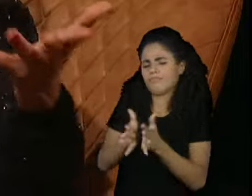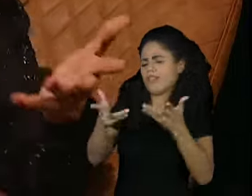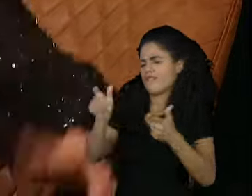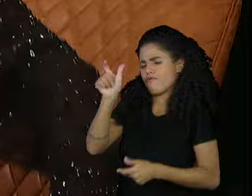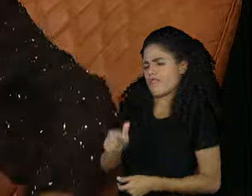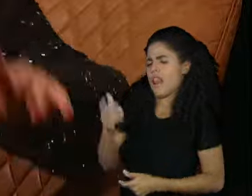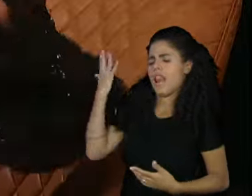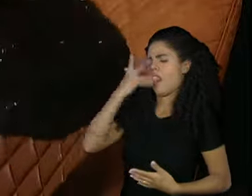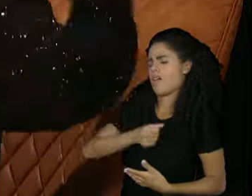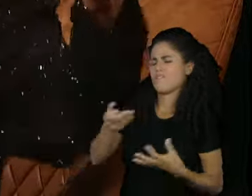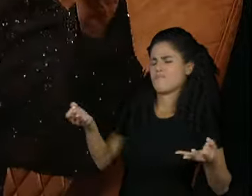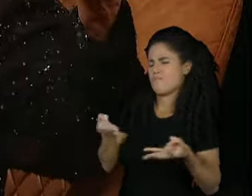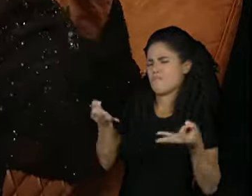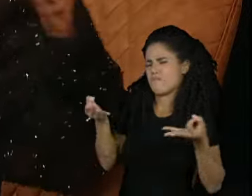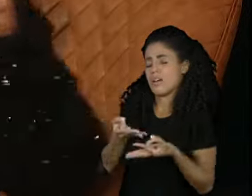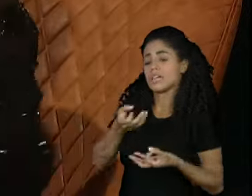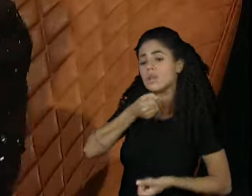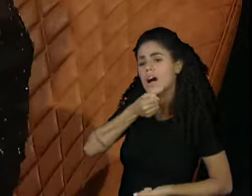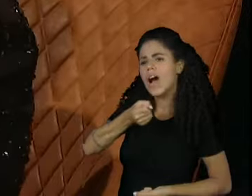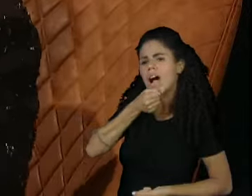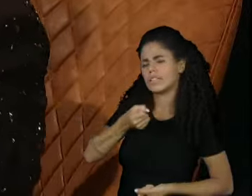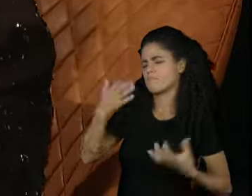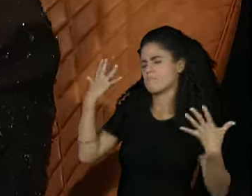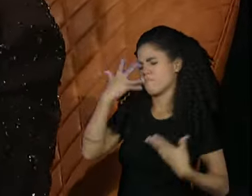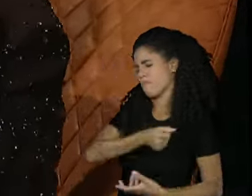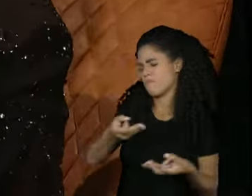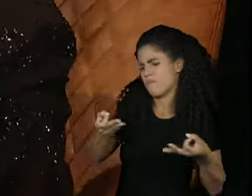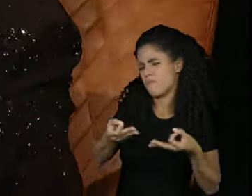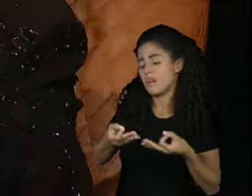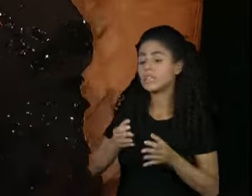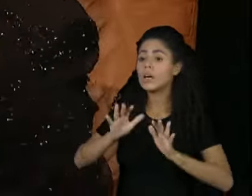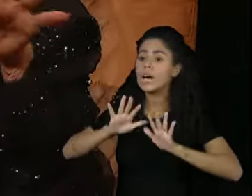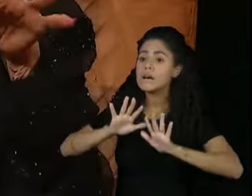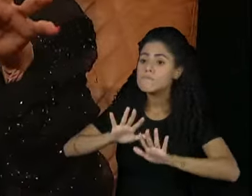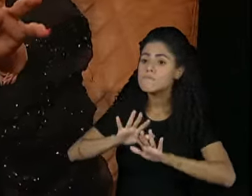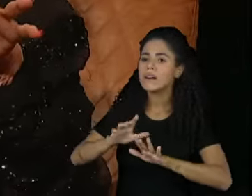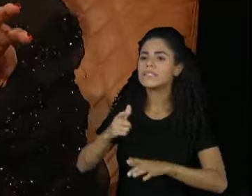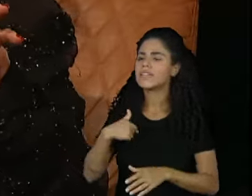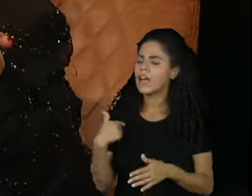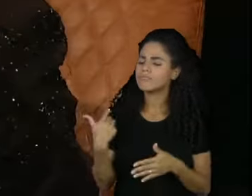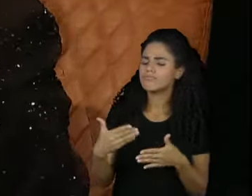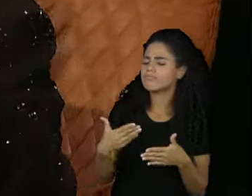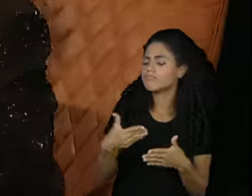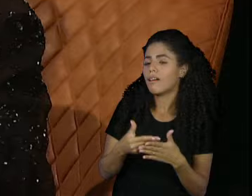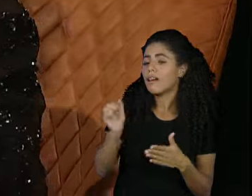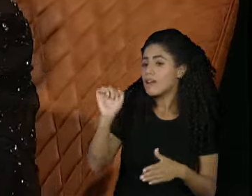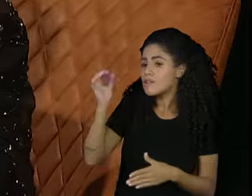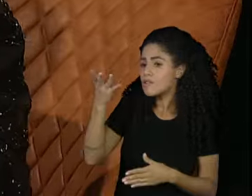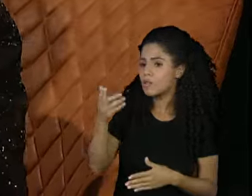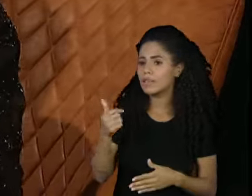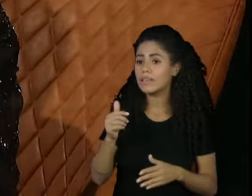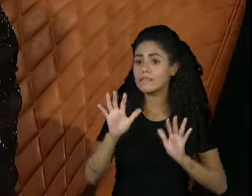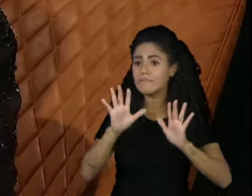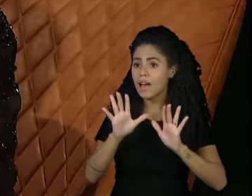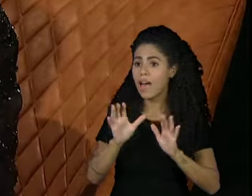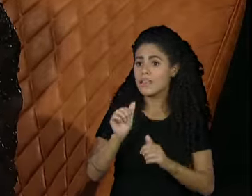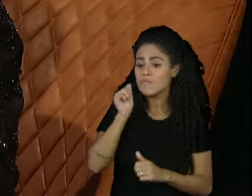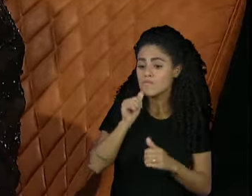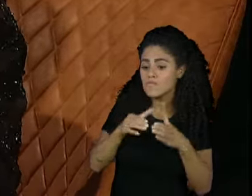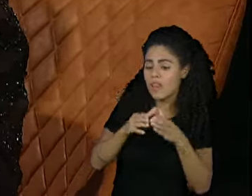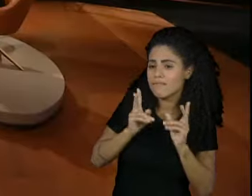charmoso, lindo, canta bem, grande compositor. Não é não, é circunstâncias mesmo, né? O Thiago teve a